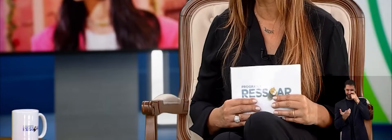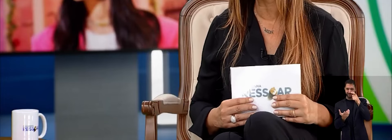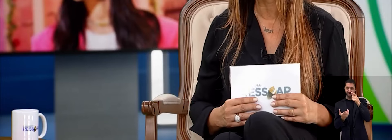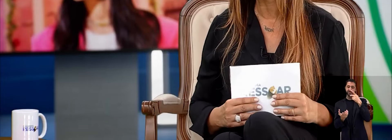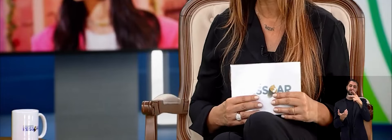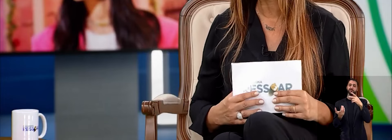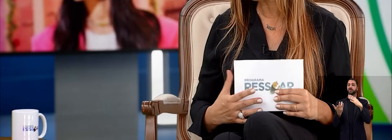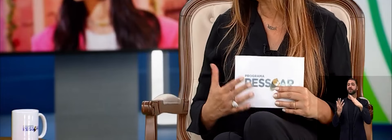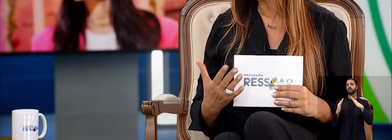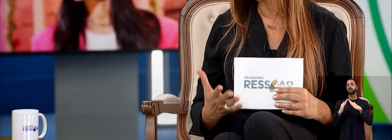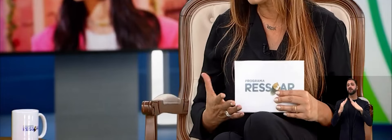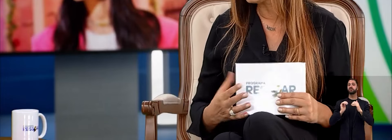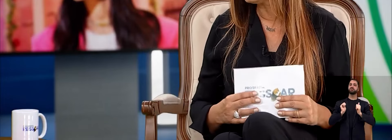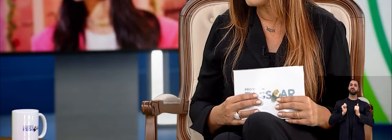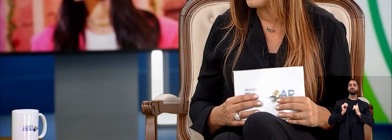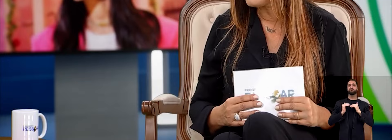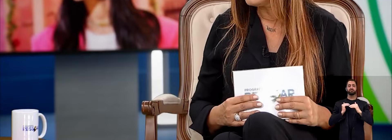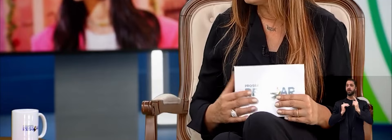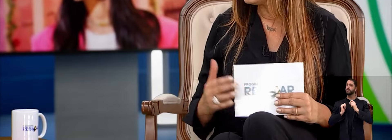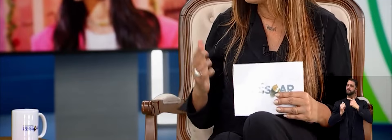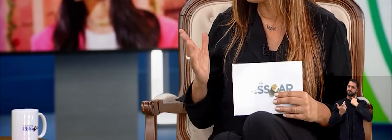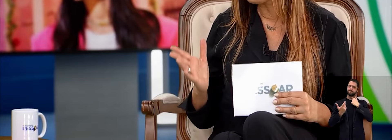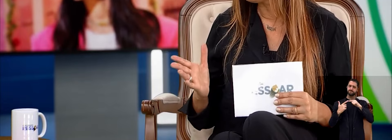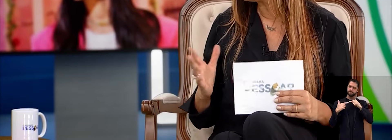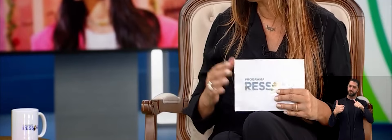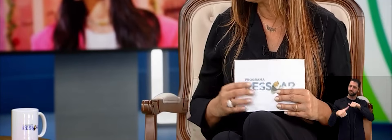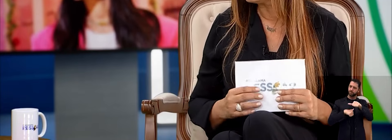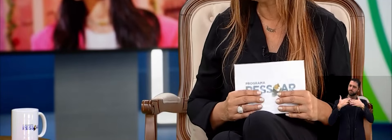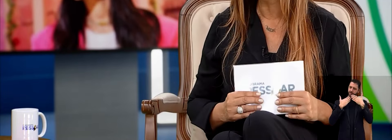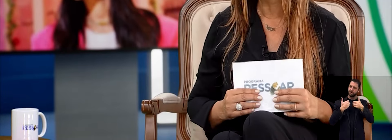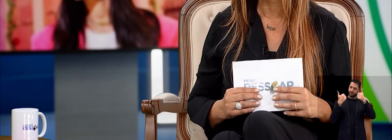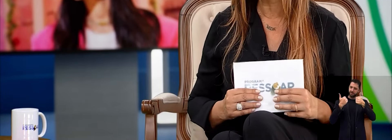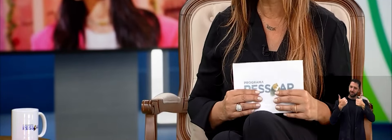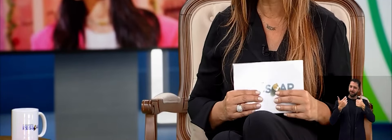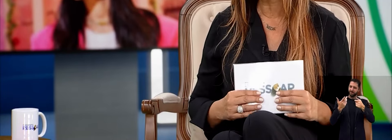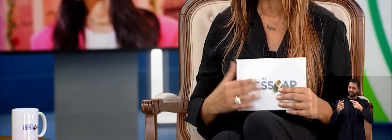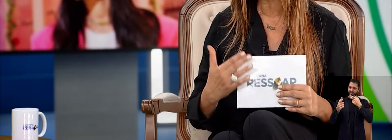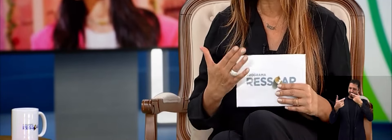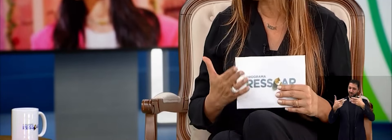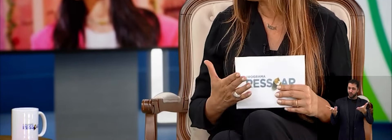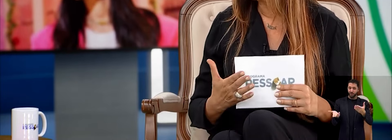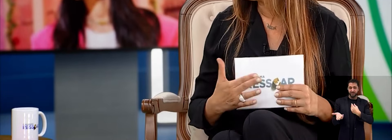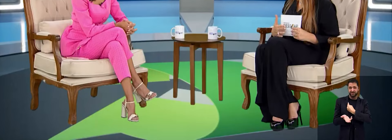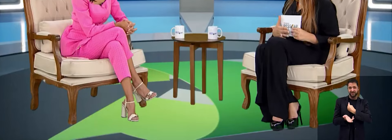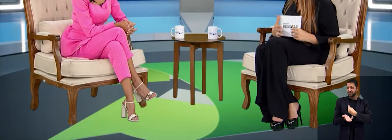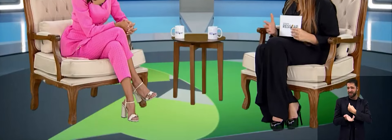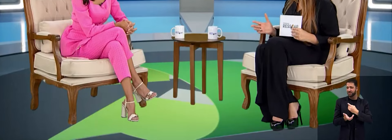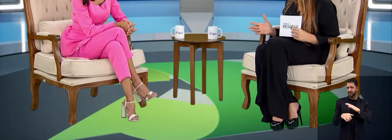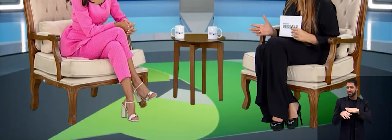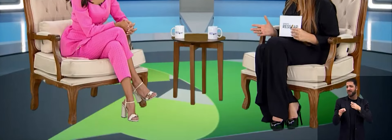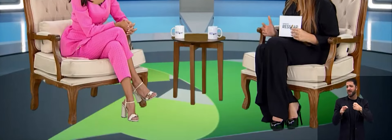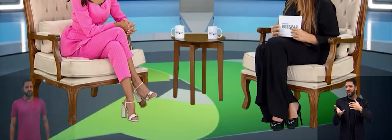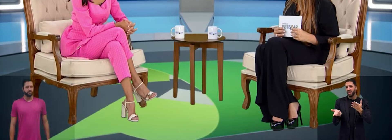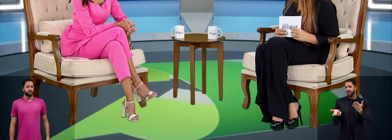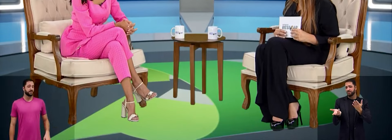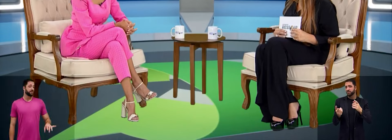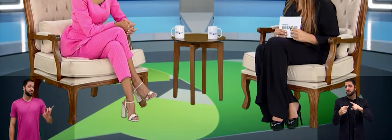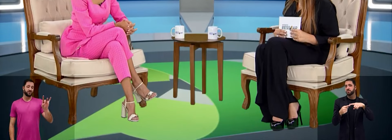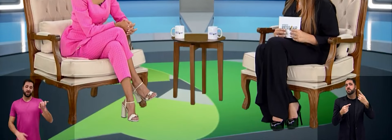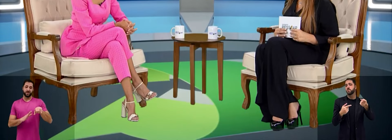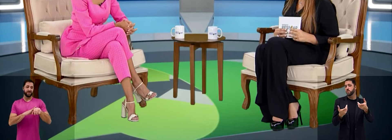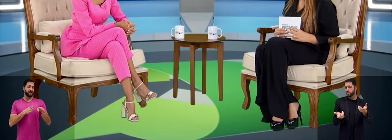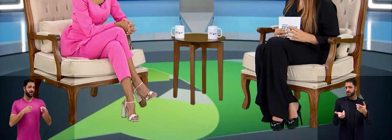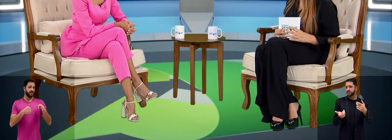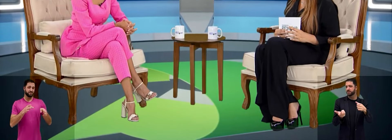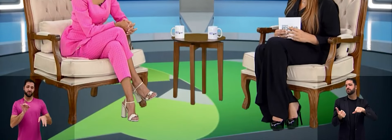nessa tarde saia do lugar que está. E é como você falou... É, esse lugar é só uma passagem.